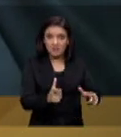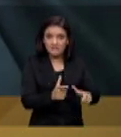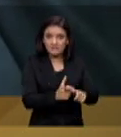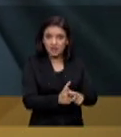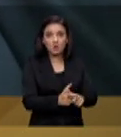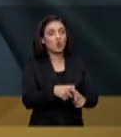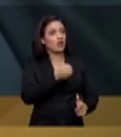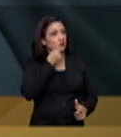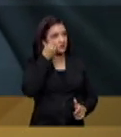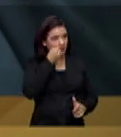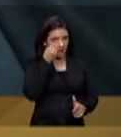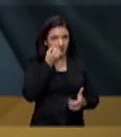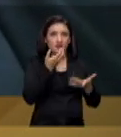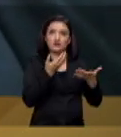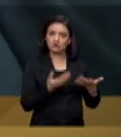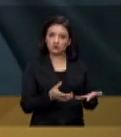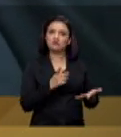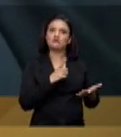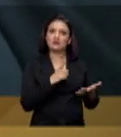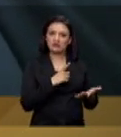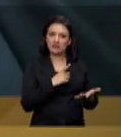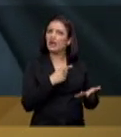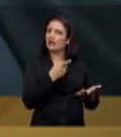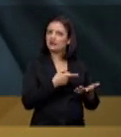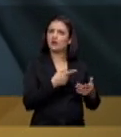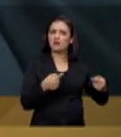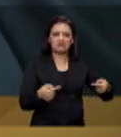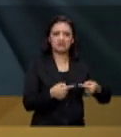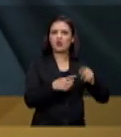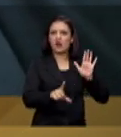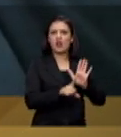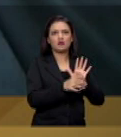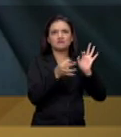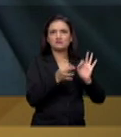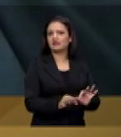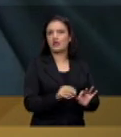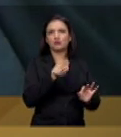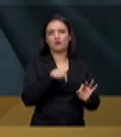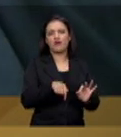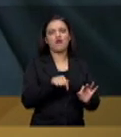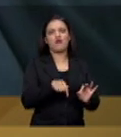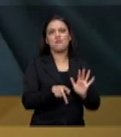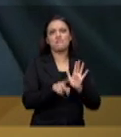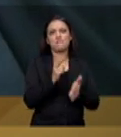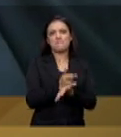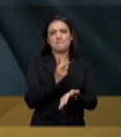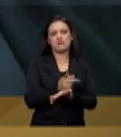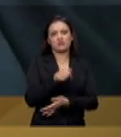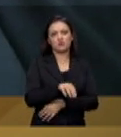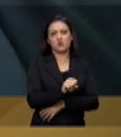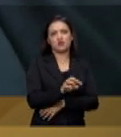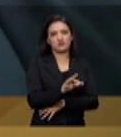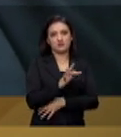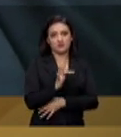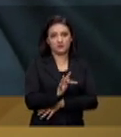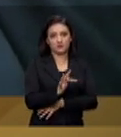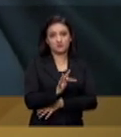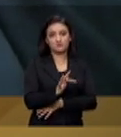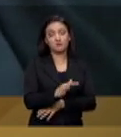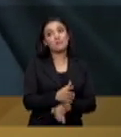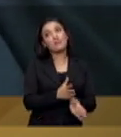lado, e o que é absolutamente legítimo por esse veículo que se seja deduzido,